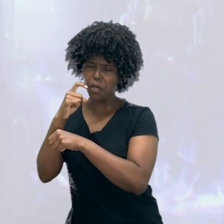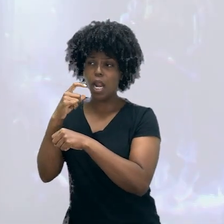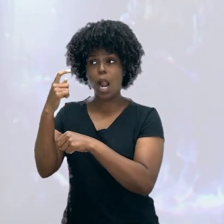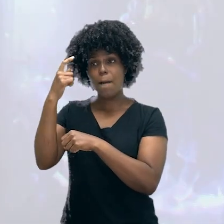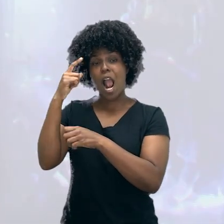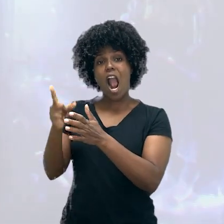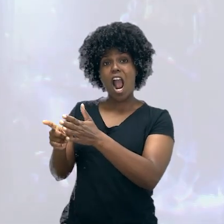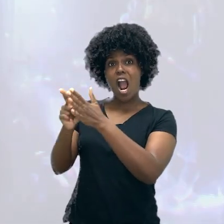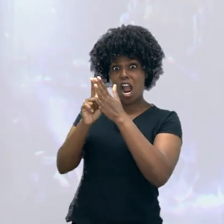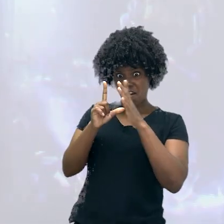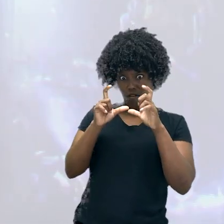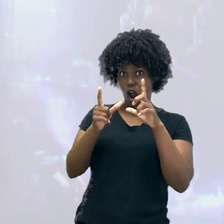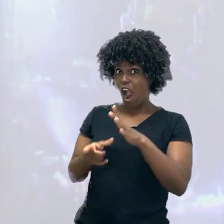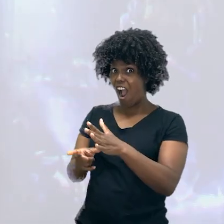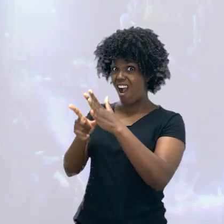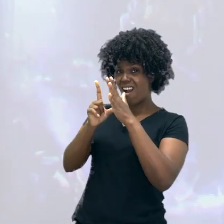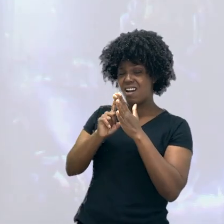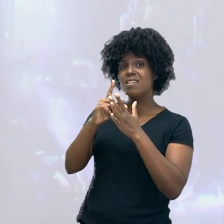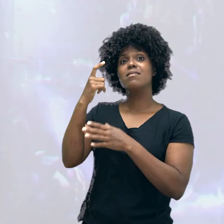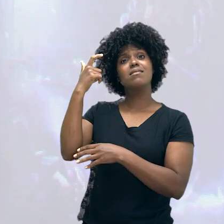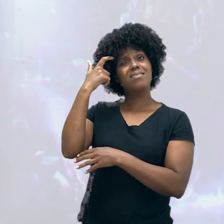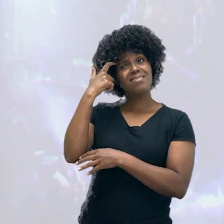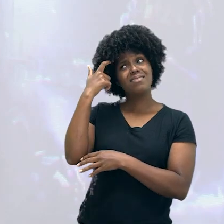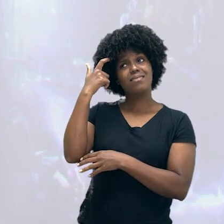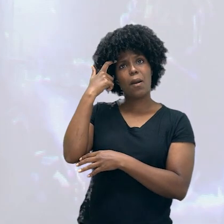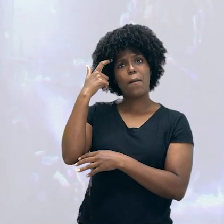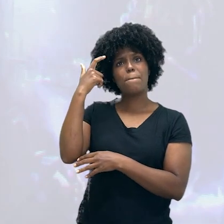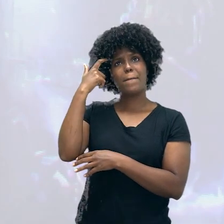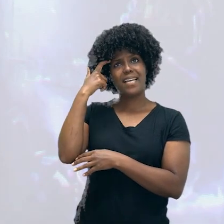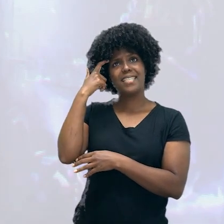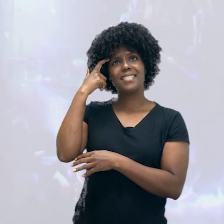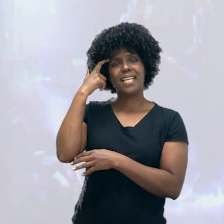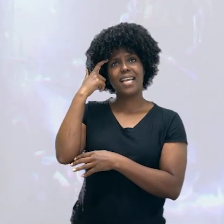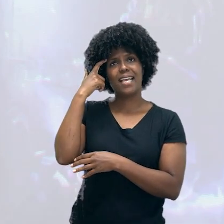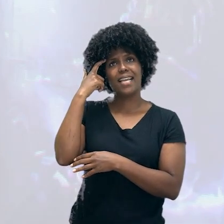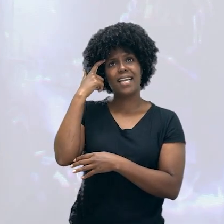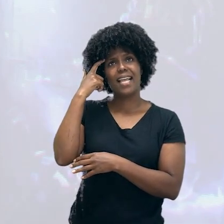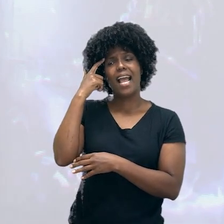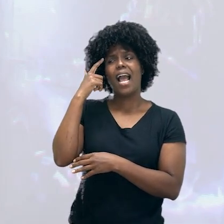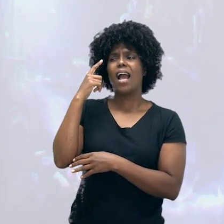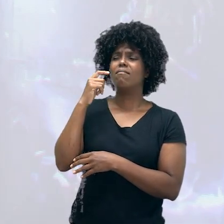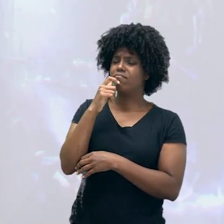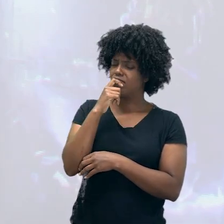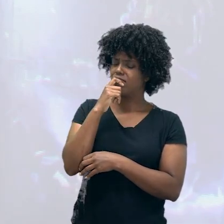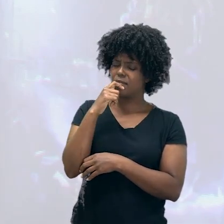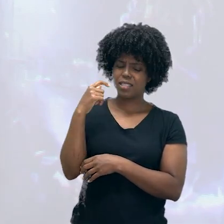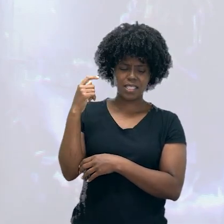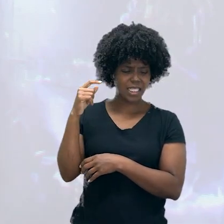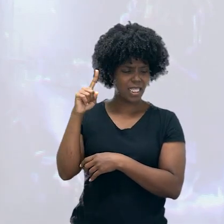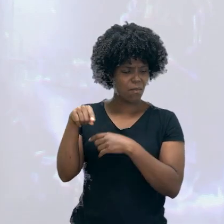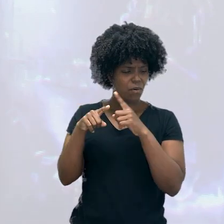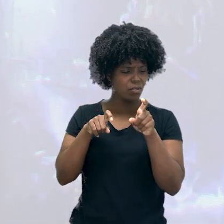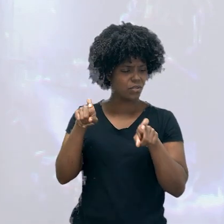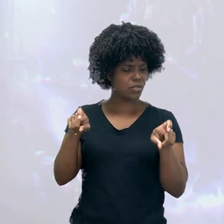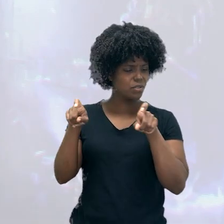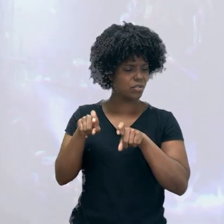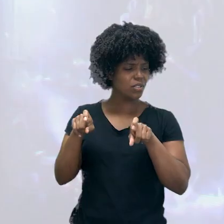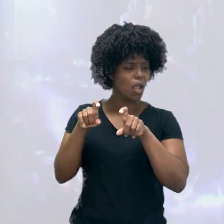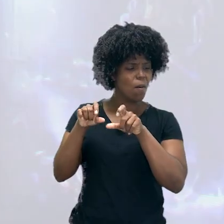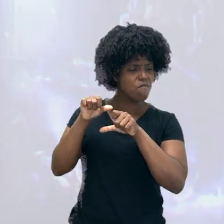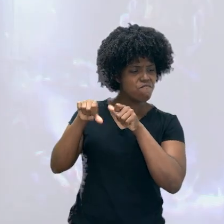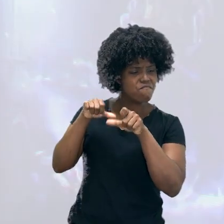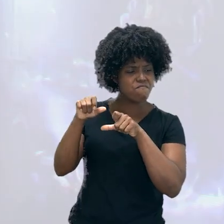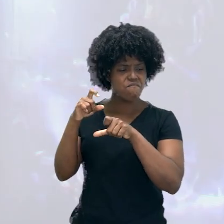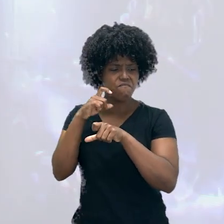já pensar isso antes de fazer a foto, né? Você pensa a foto pensando que você vai manipular já,